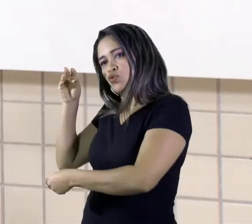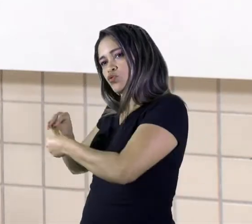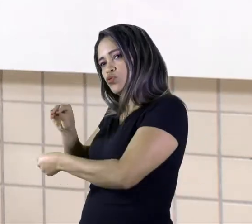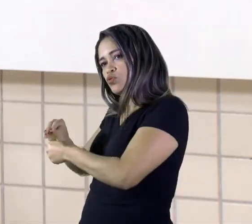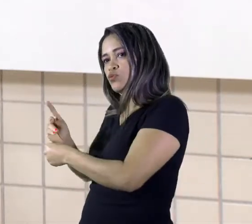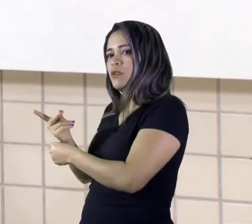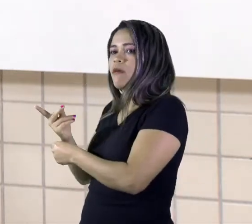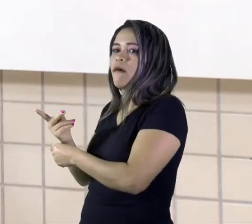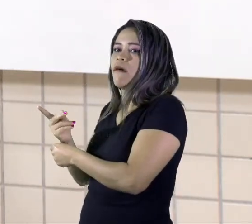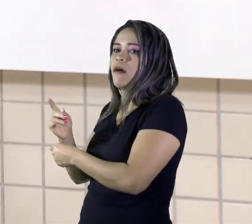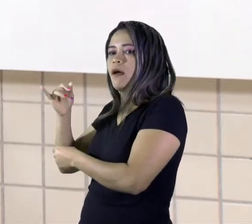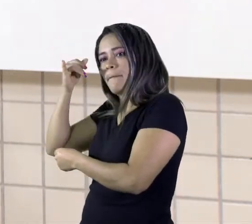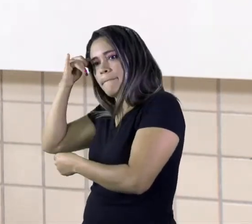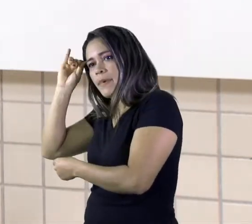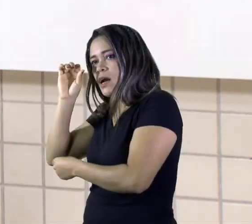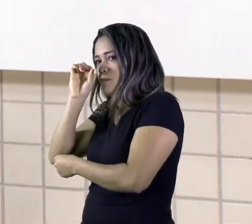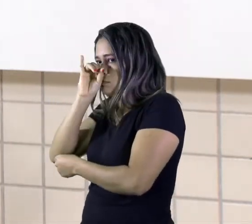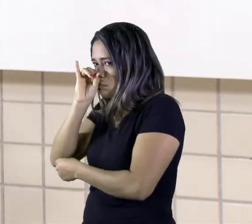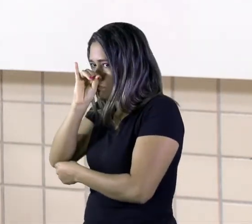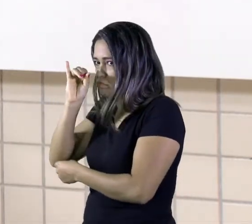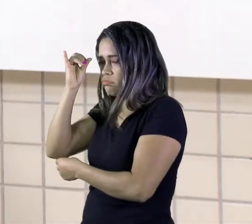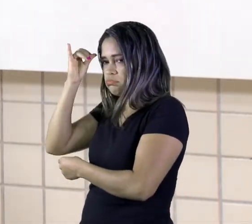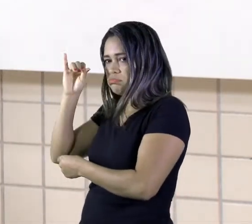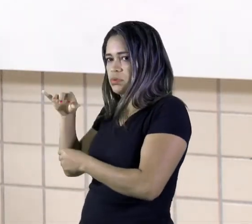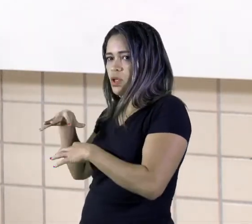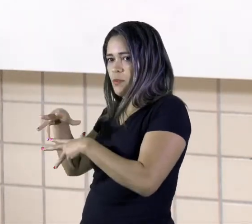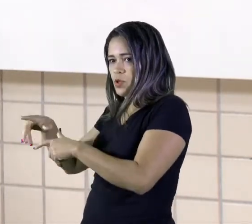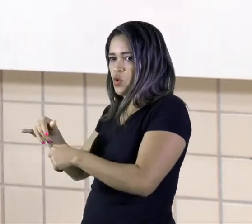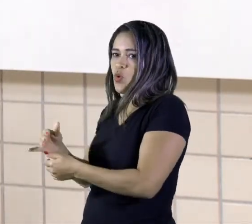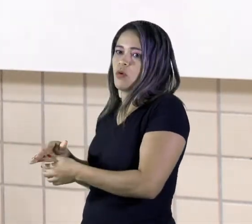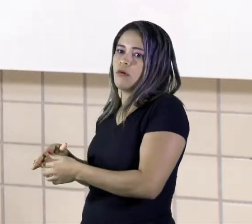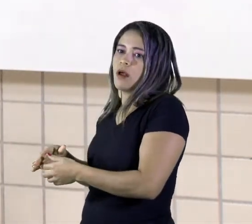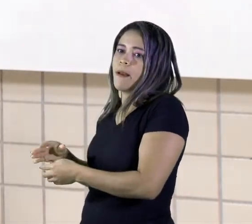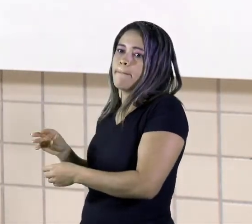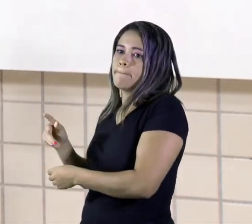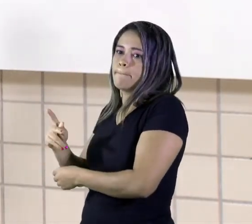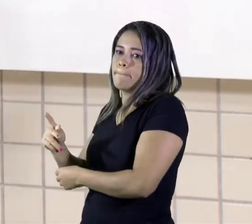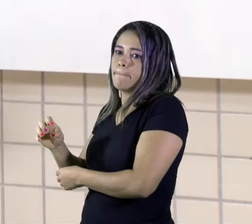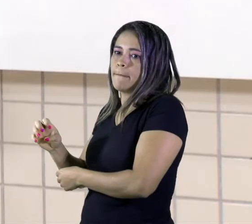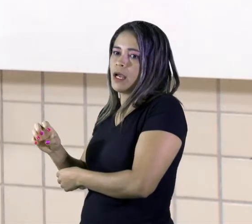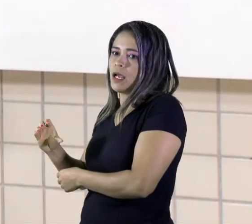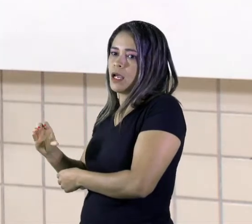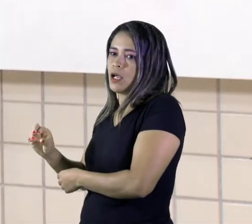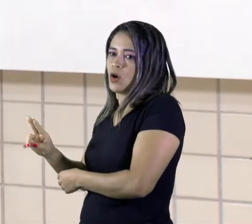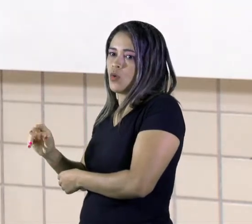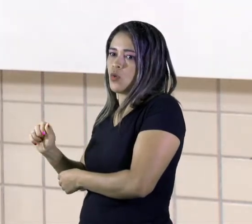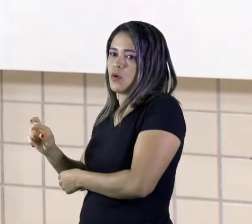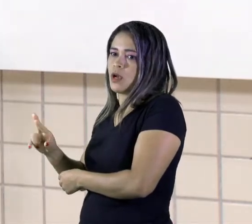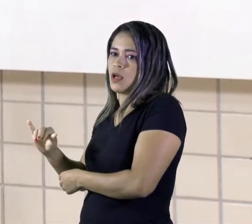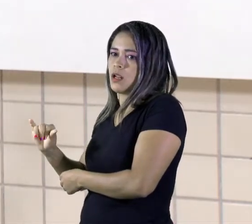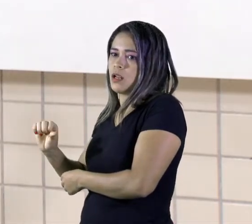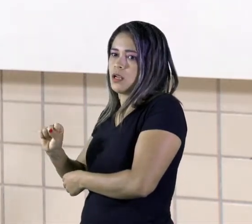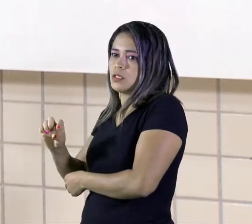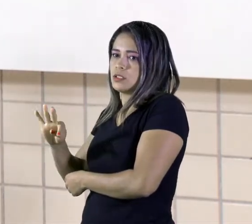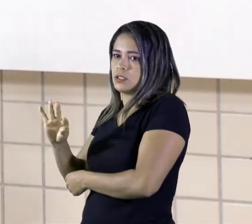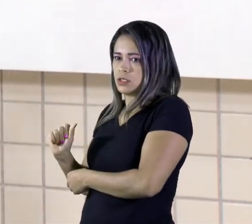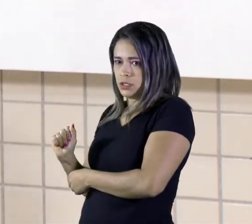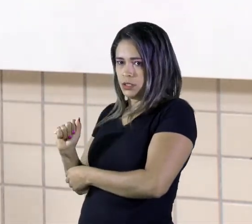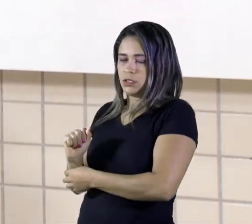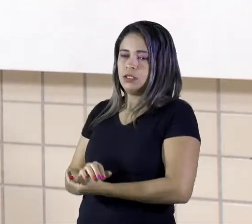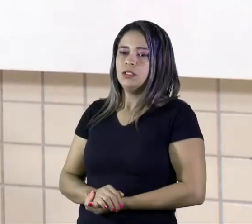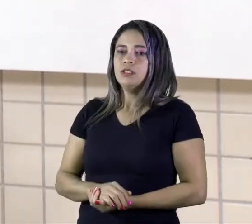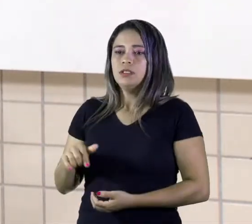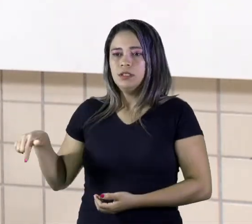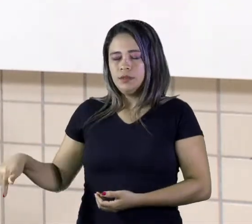cabra, porco, são chamados de pecuarista. Quem planta, agricultor. Quem cria animais,